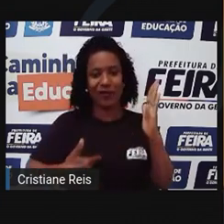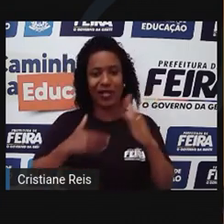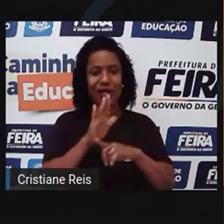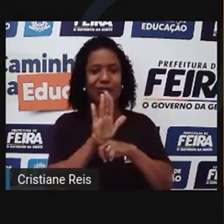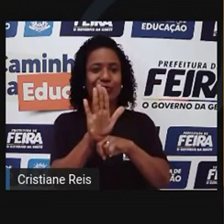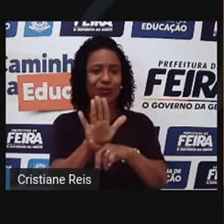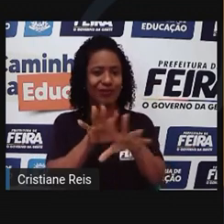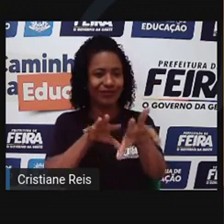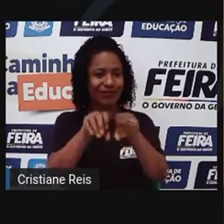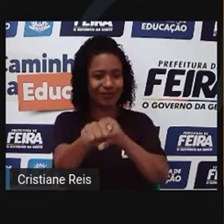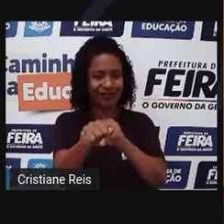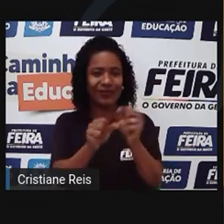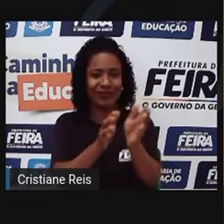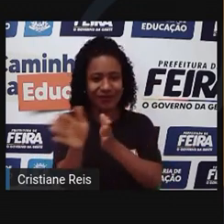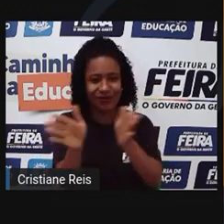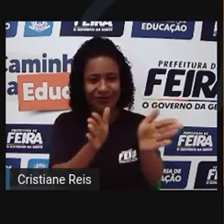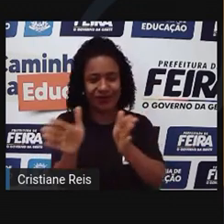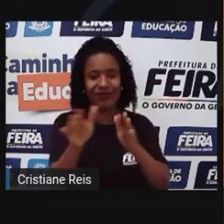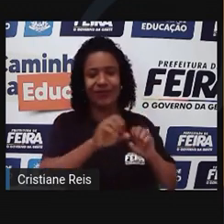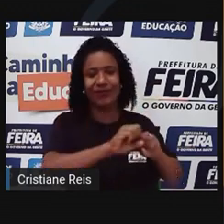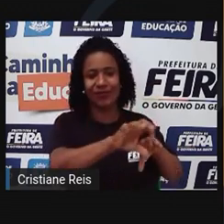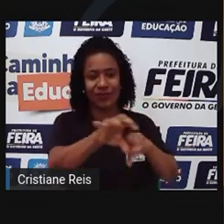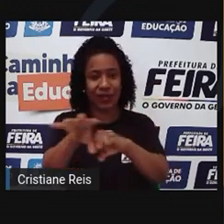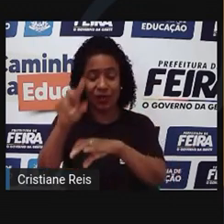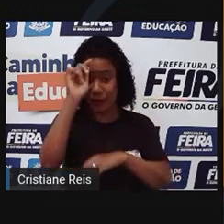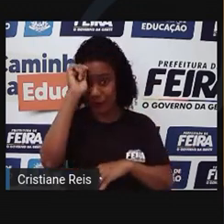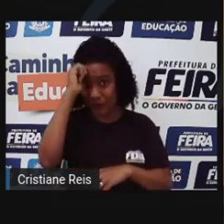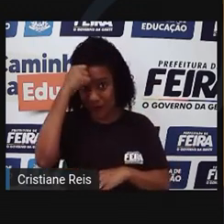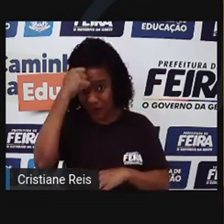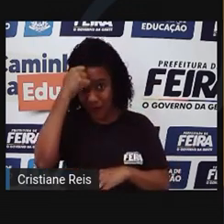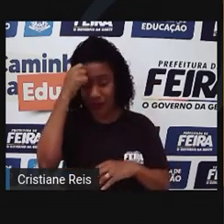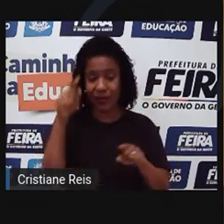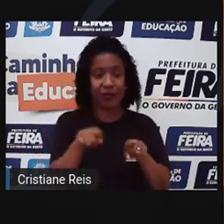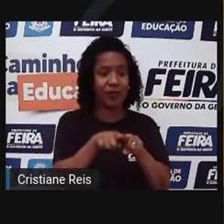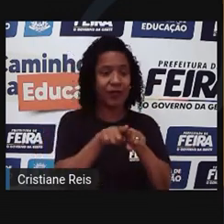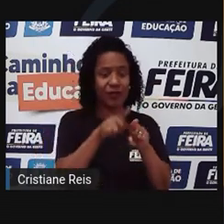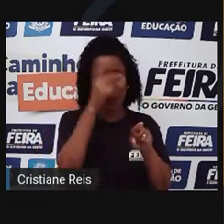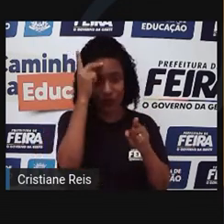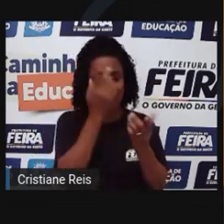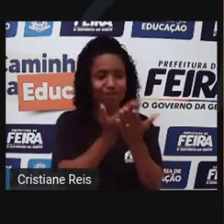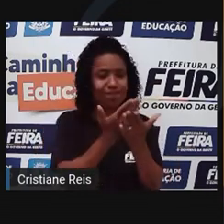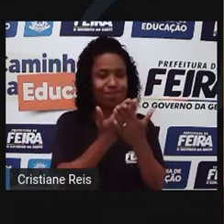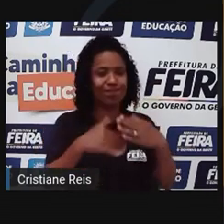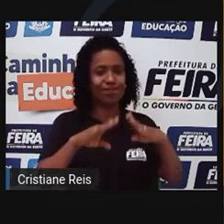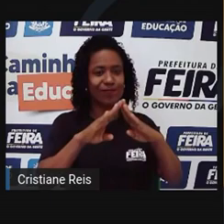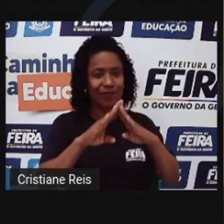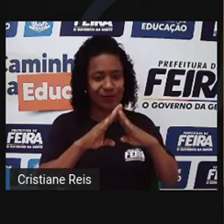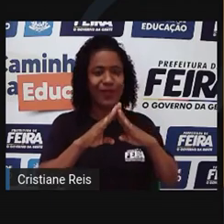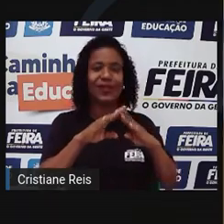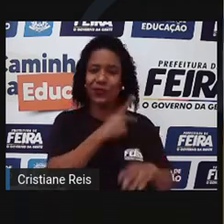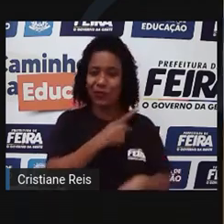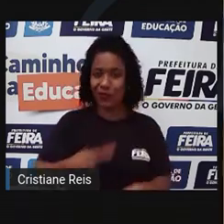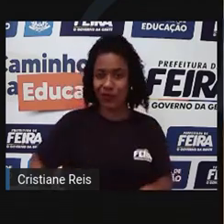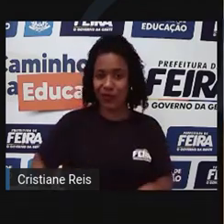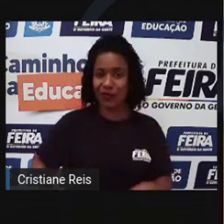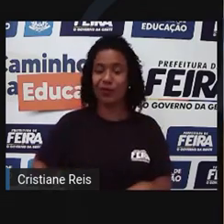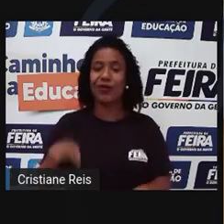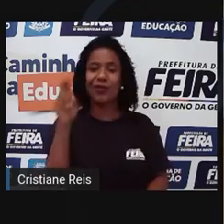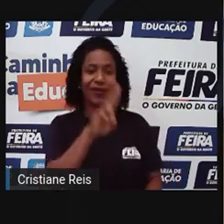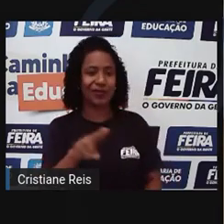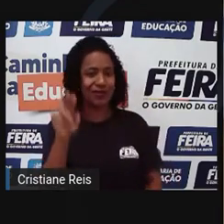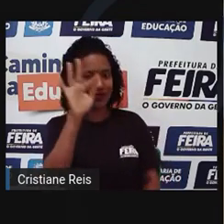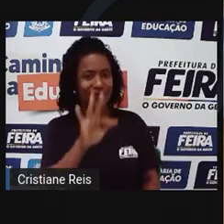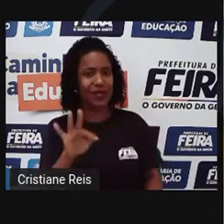muito o acesso dos negros e daqueles de escolas, dos alunos das escolas públicas nas universidades. Porque as